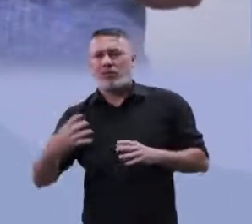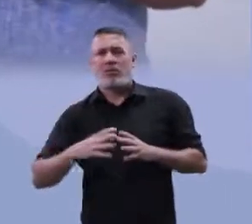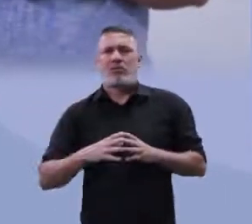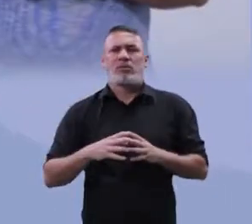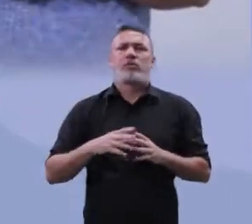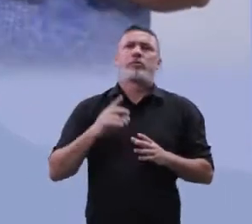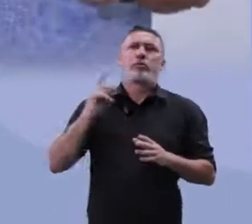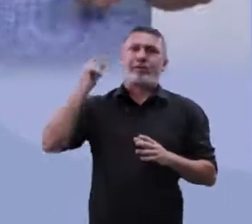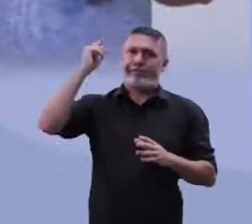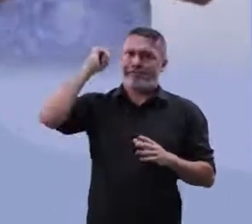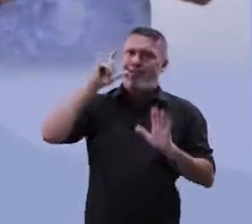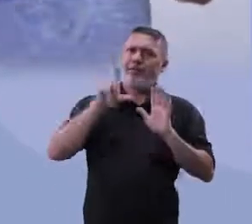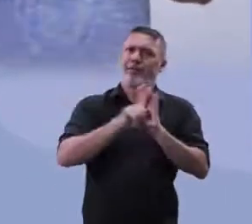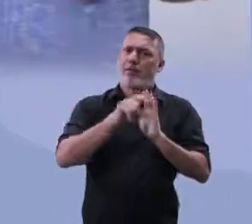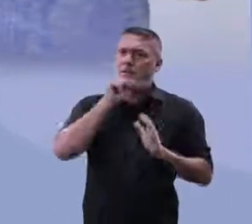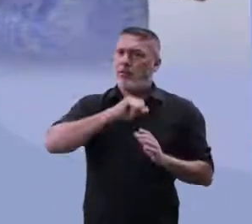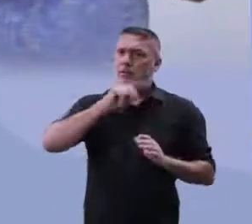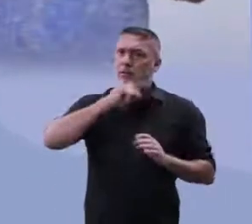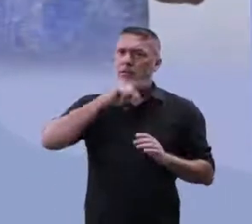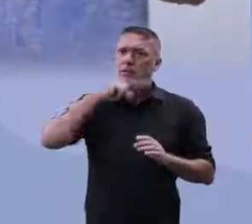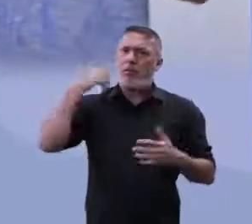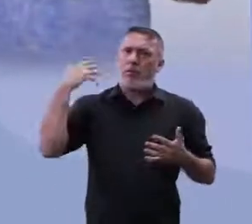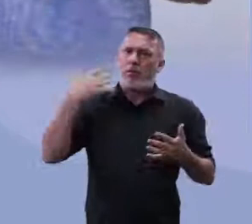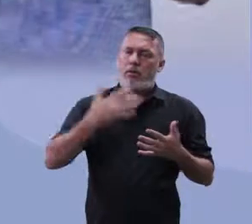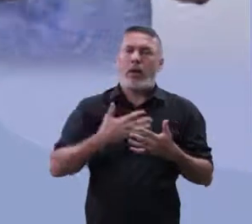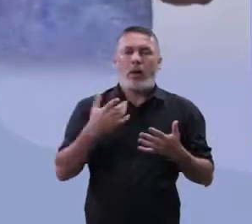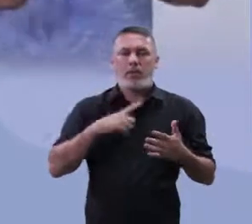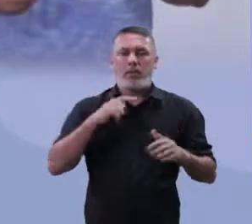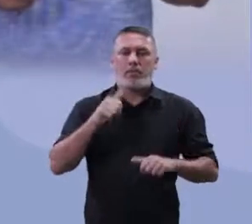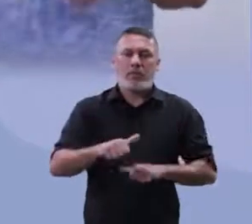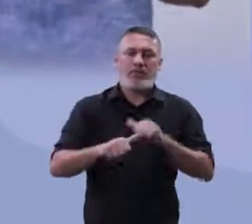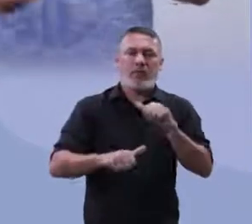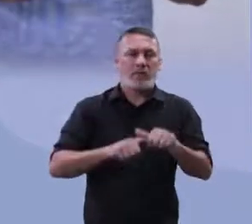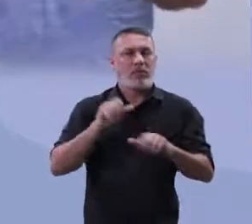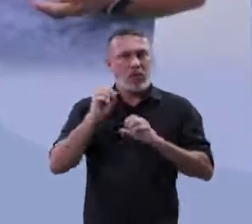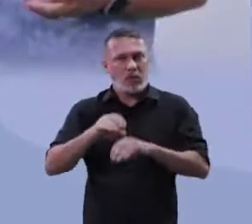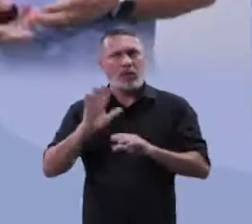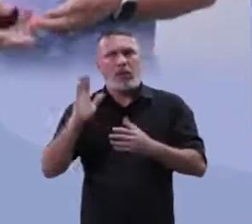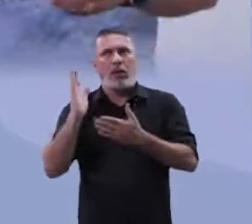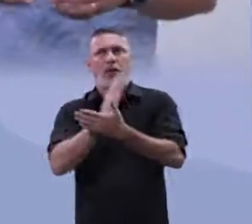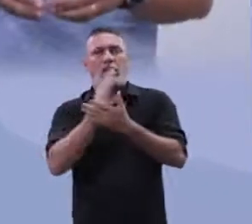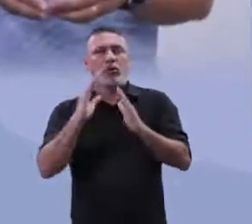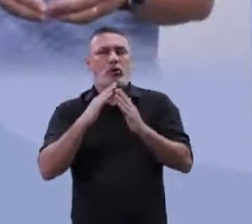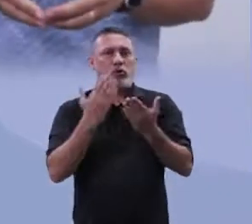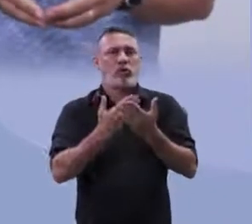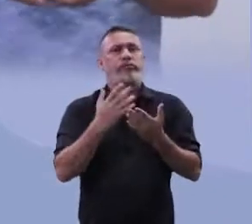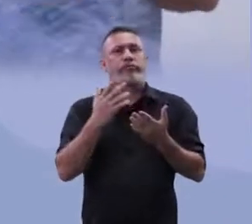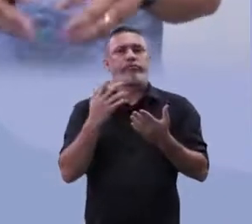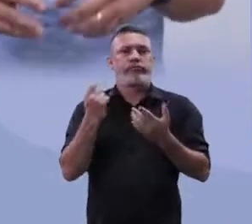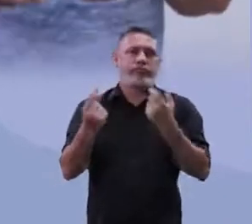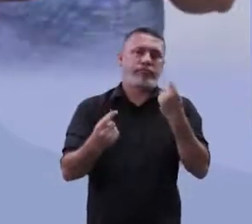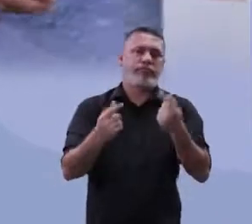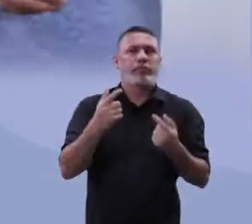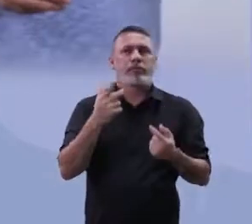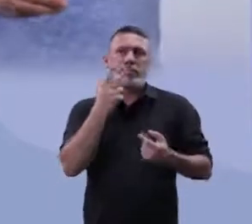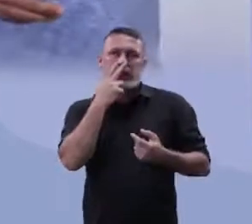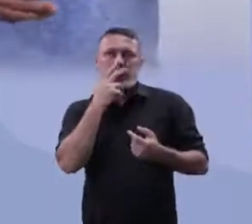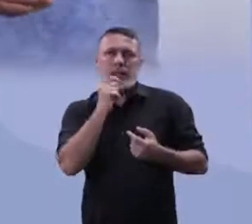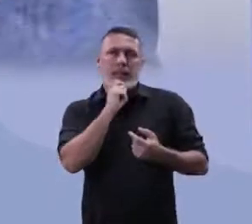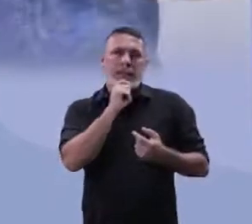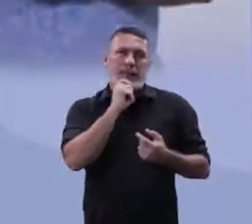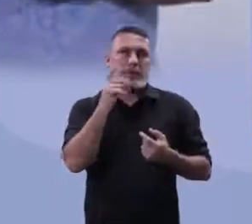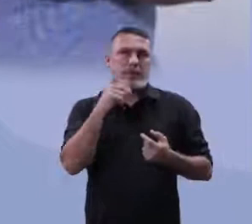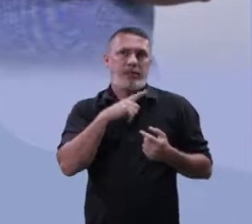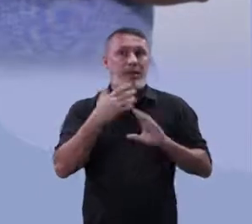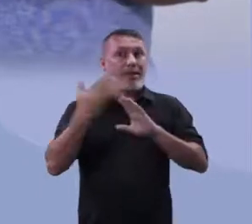1934, já é antiga, né, e ainda a gente está sofrendo transformações, mas algumas escolas, elas ainda não, né,